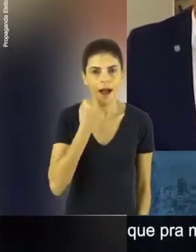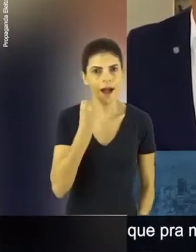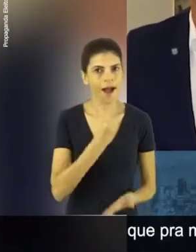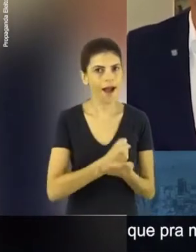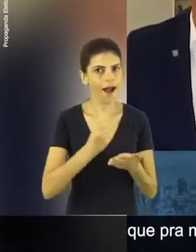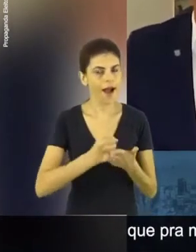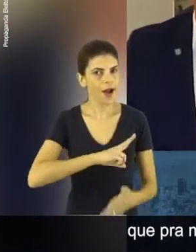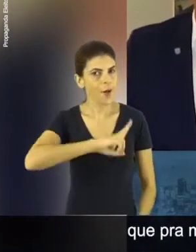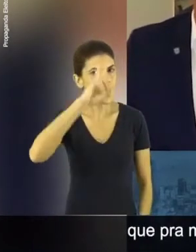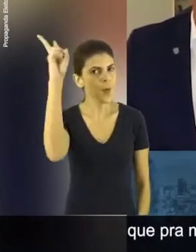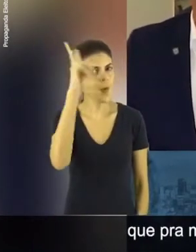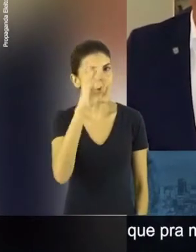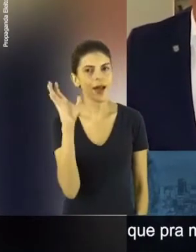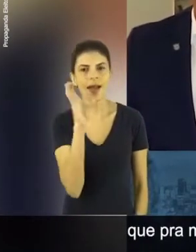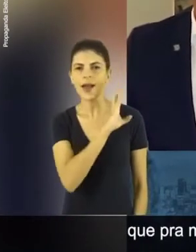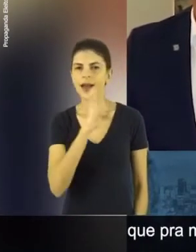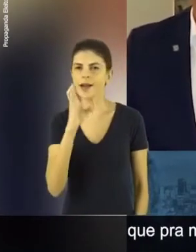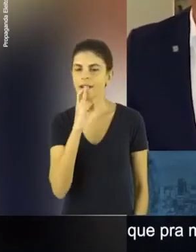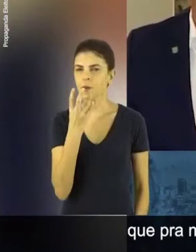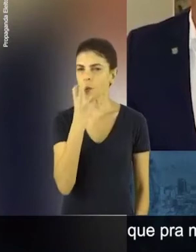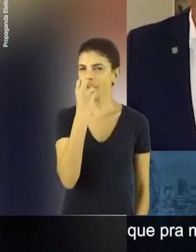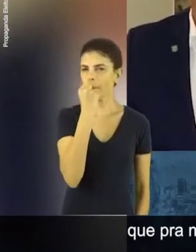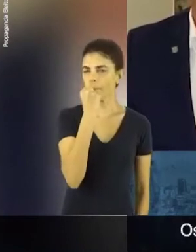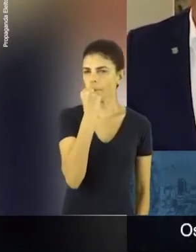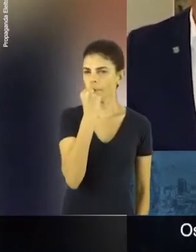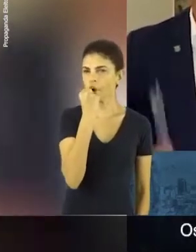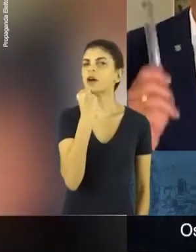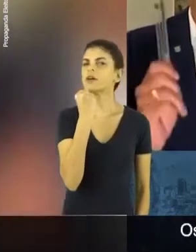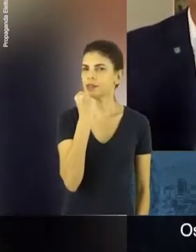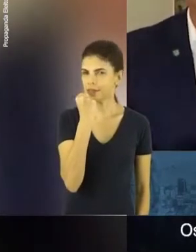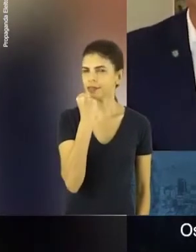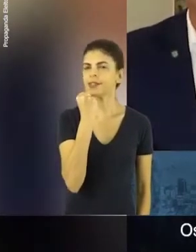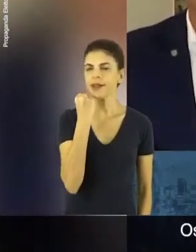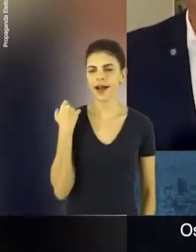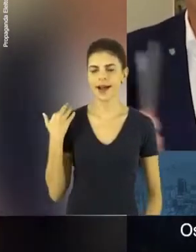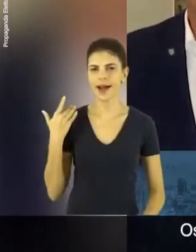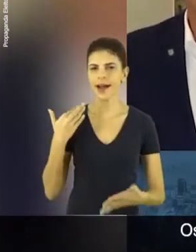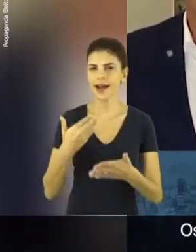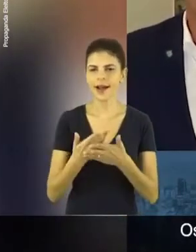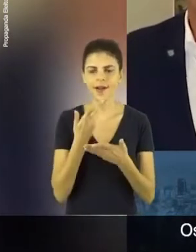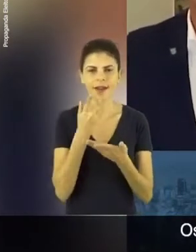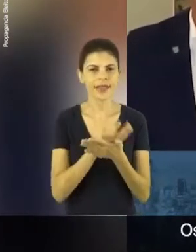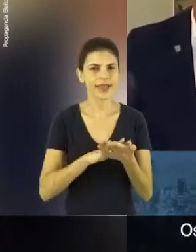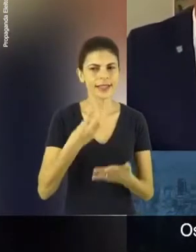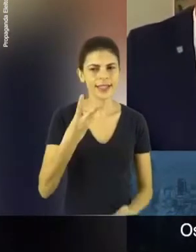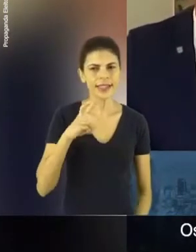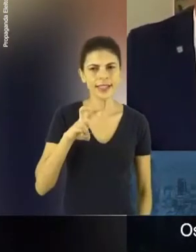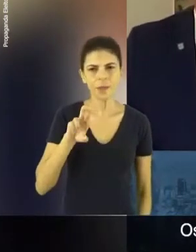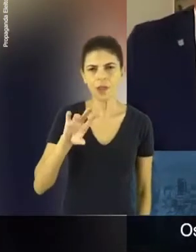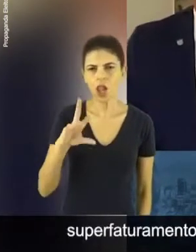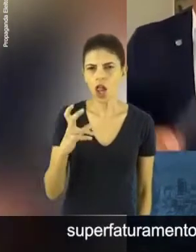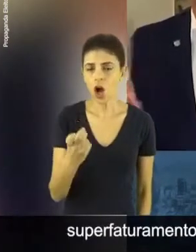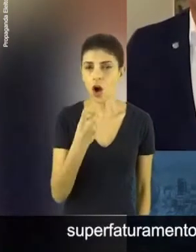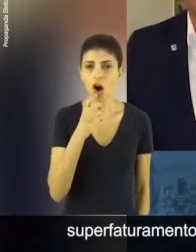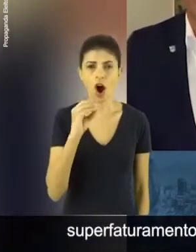as contratações emergenciais sigilosas. Os números são absurdos, 835 milhões para uma